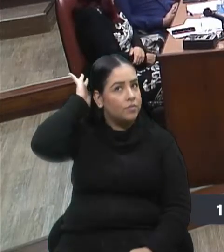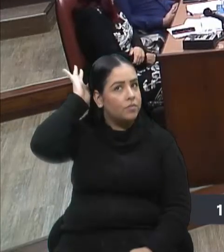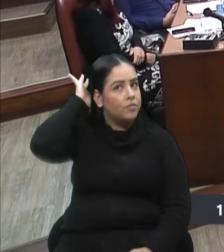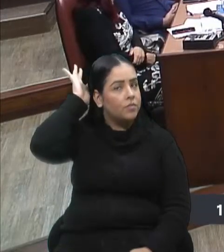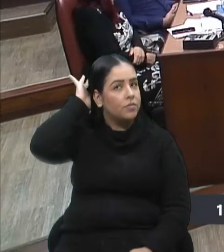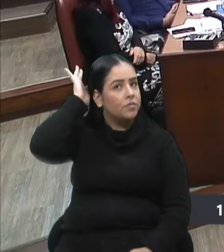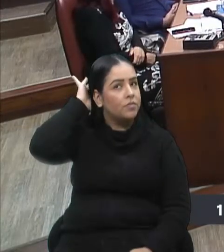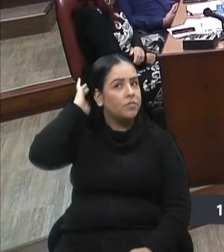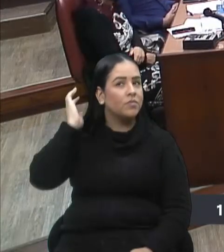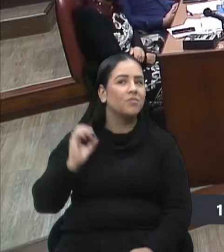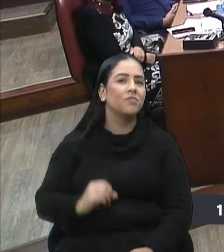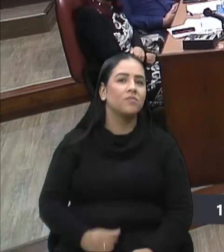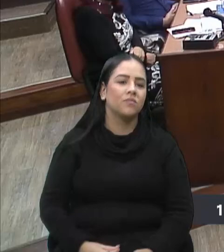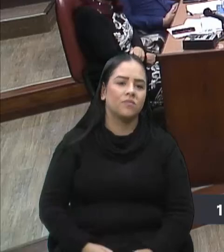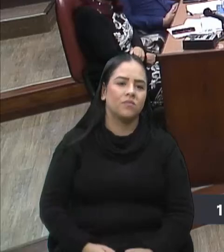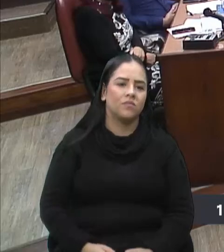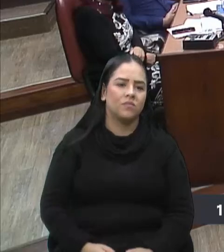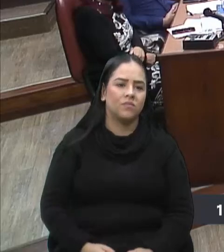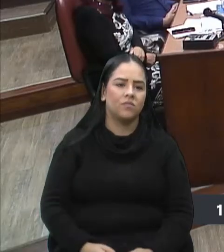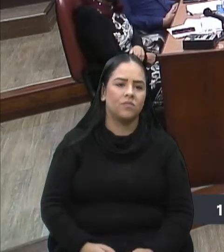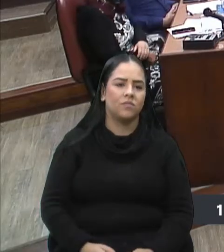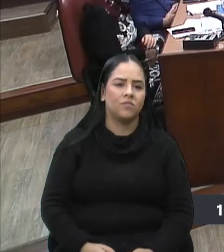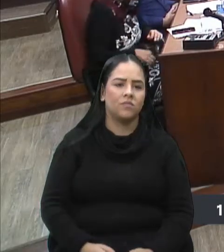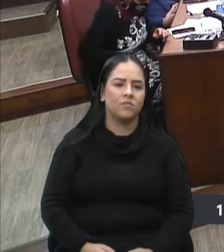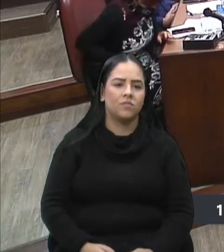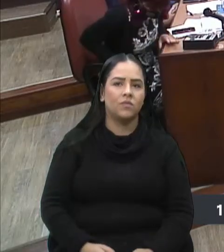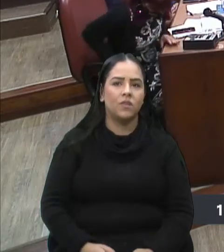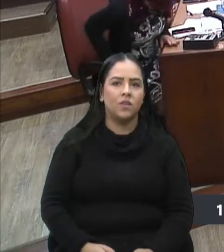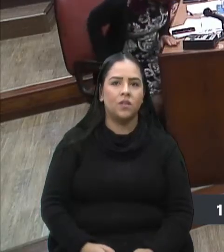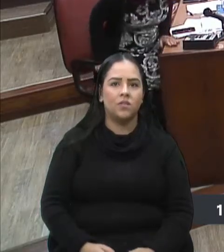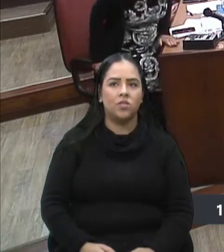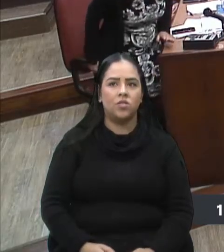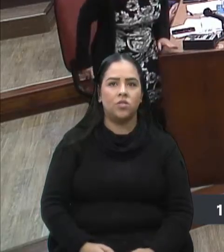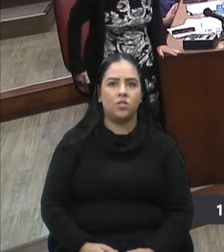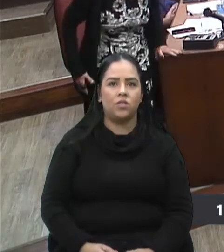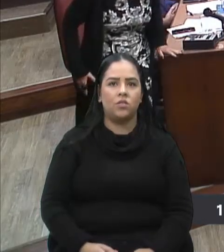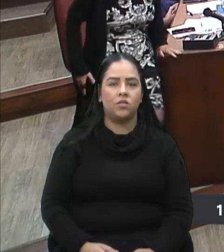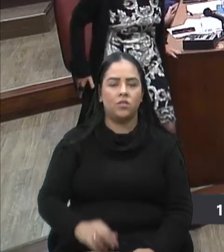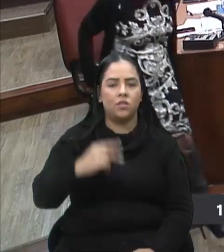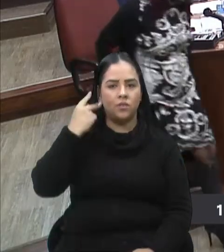Vereador Velocino. Aí, presidente.